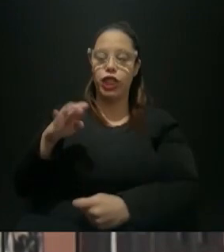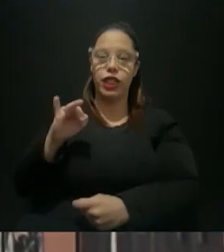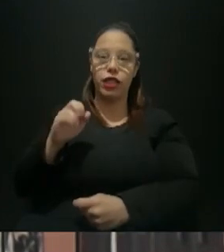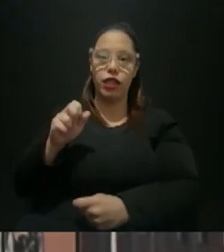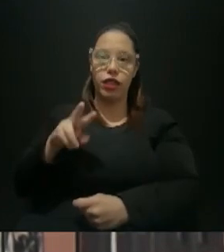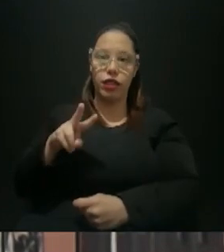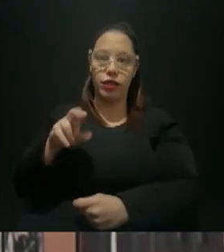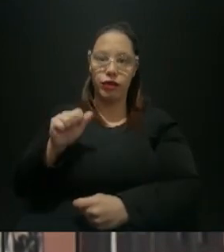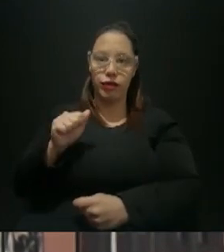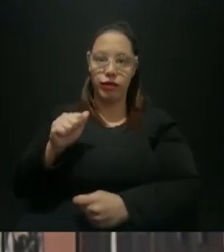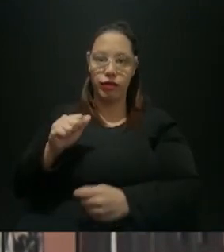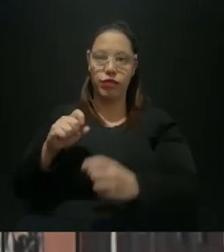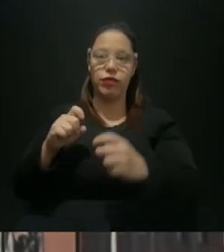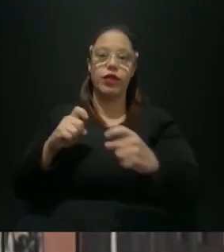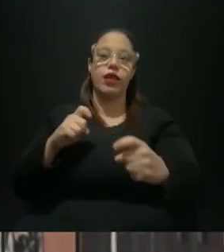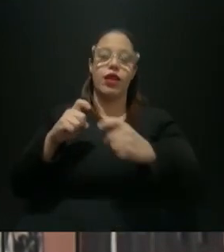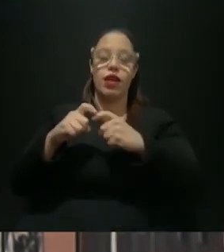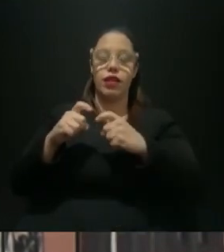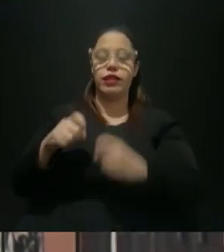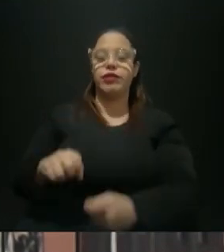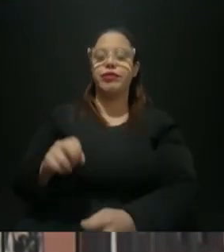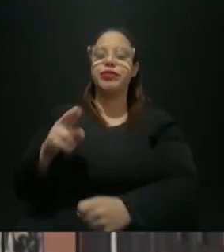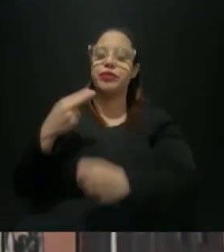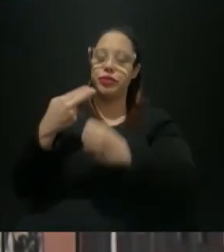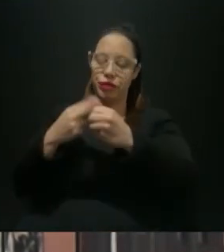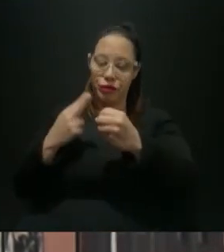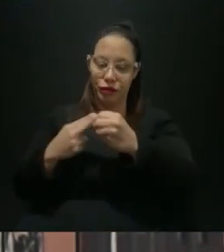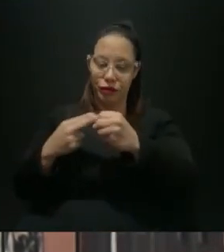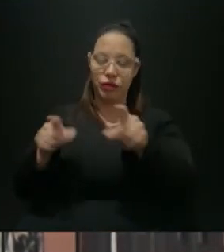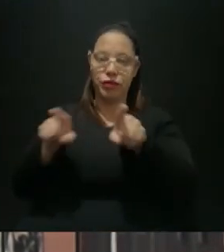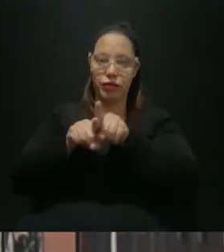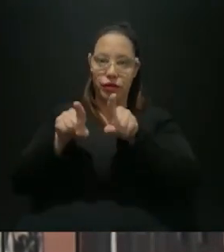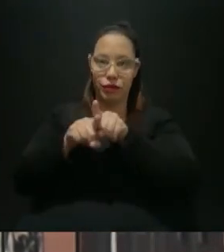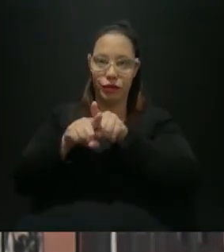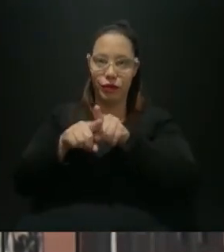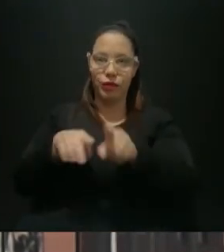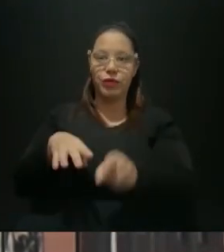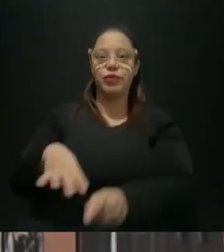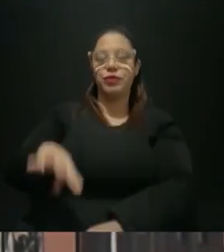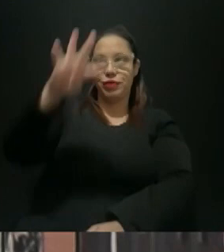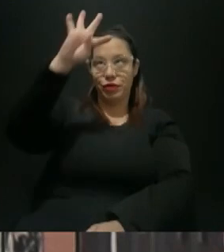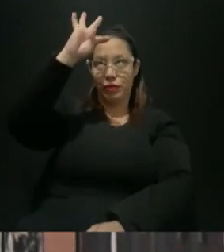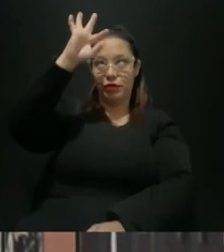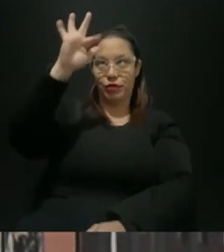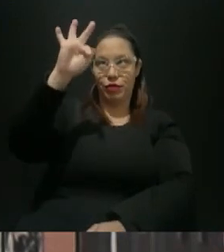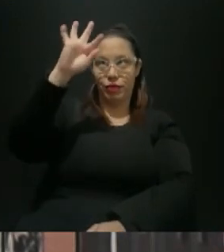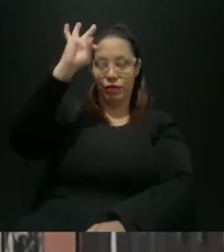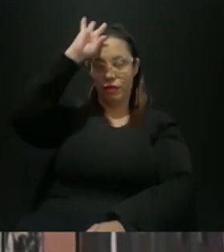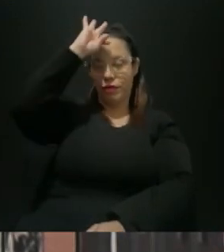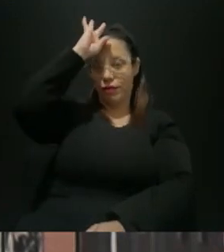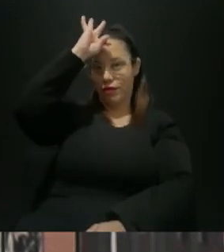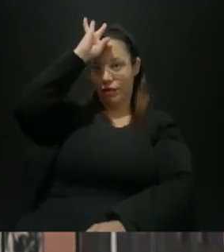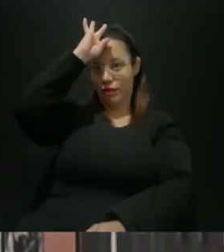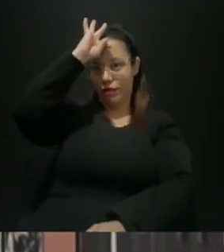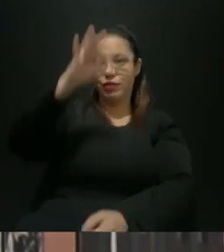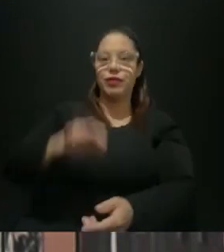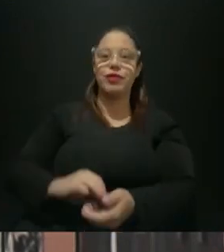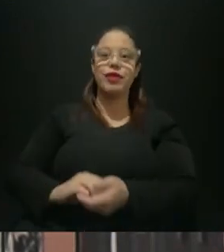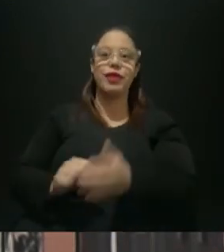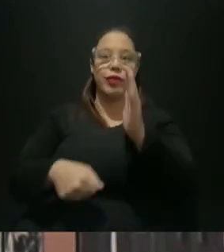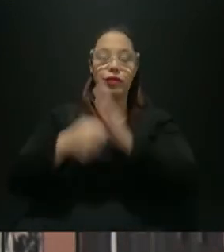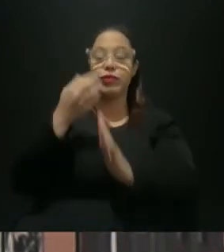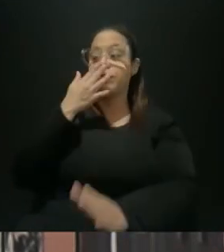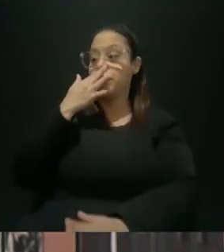Residência em Pediatria da Unicamp, também com Tiago Ferrari, que é coordenador do Plano Municipal pela Primeira Infância